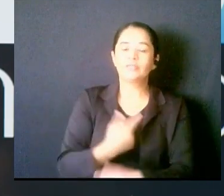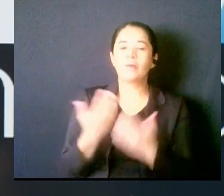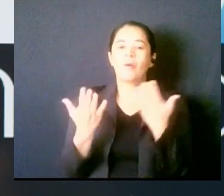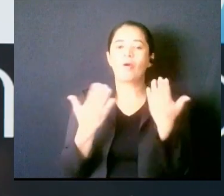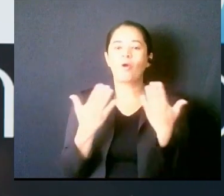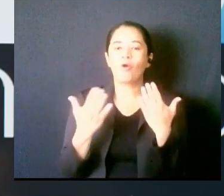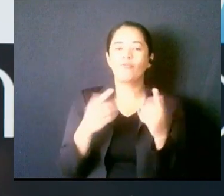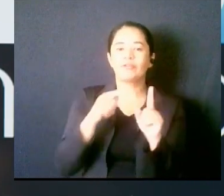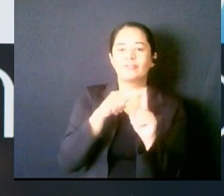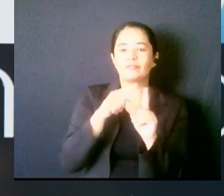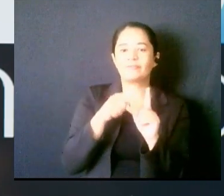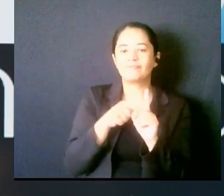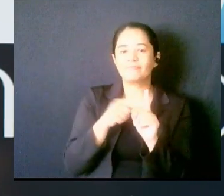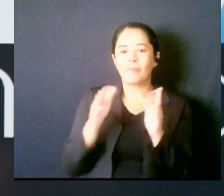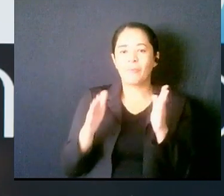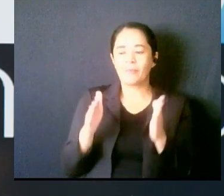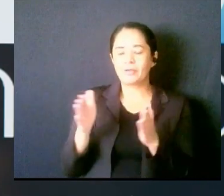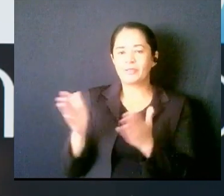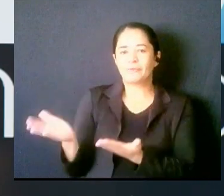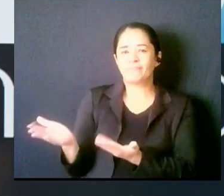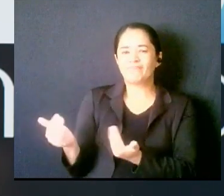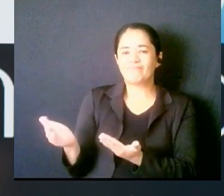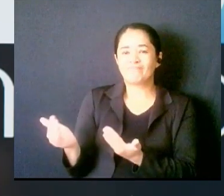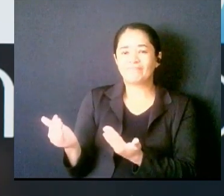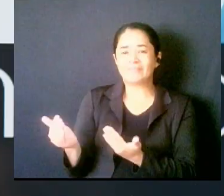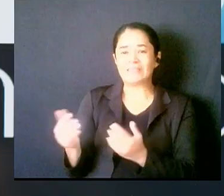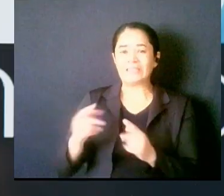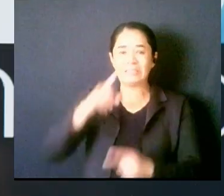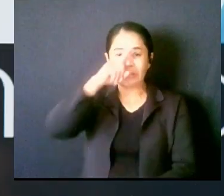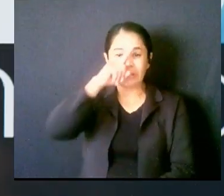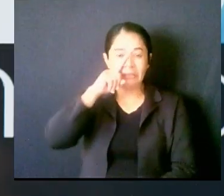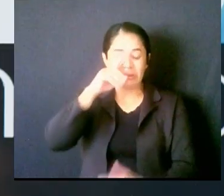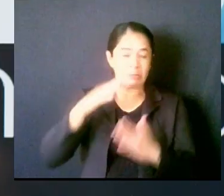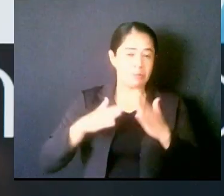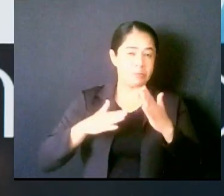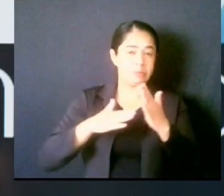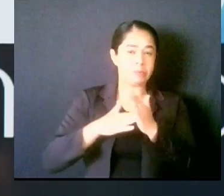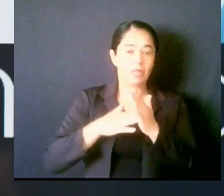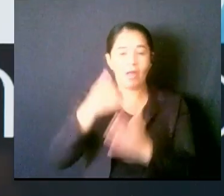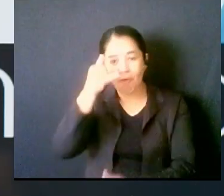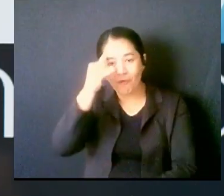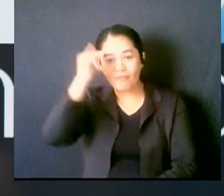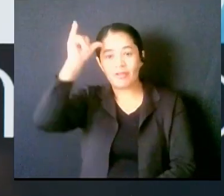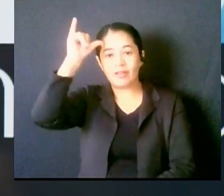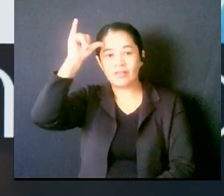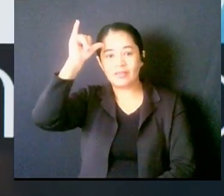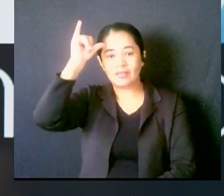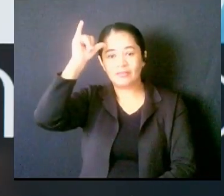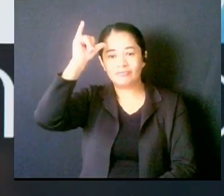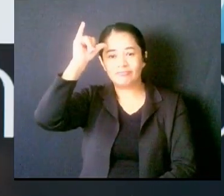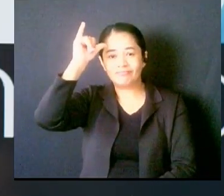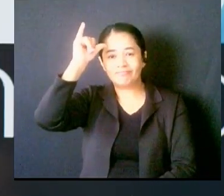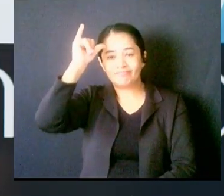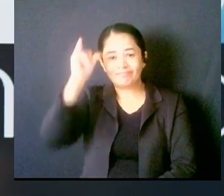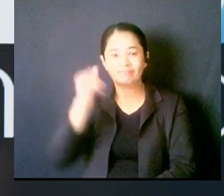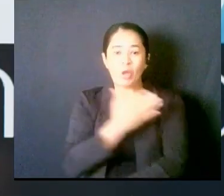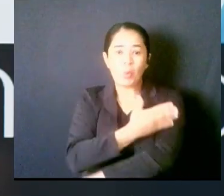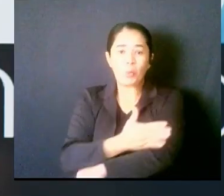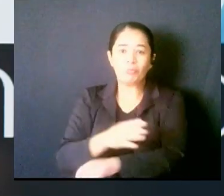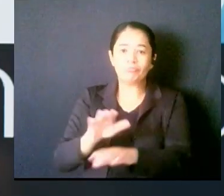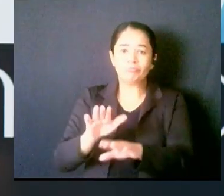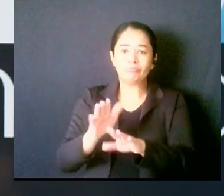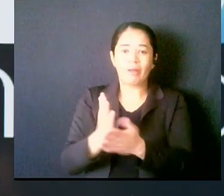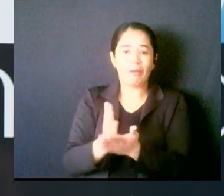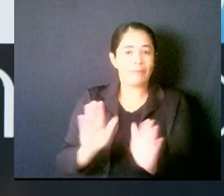adolescência. Riscos, impactos, prevenção, quebra de tabu, a importância de se ter